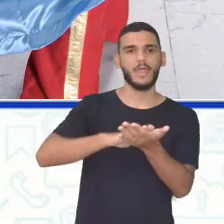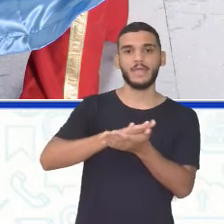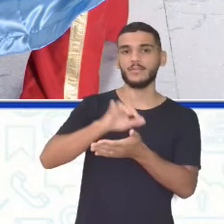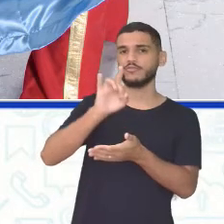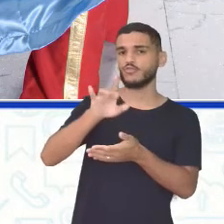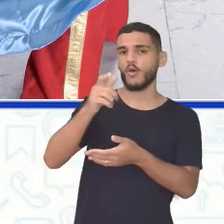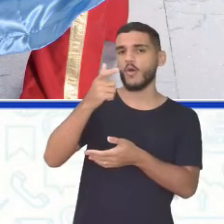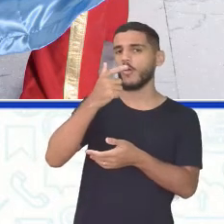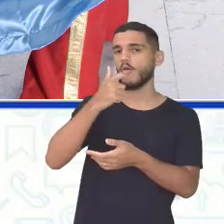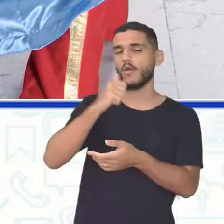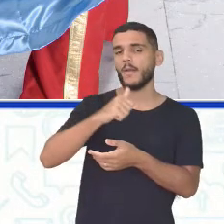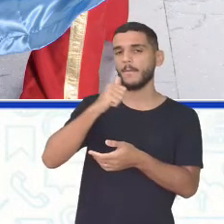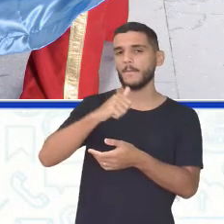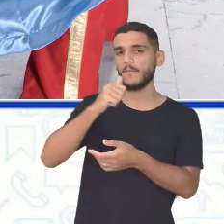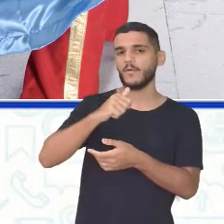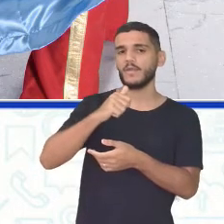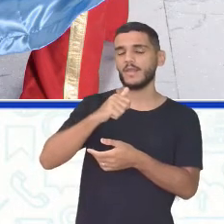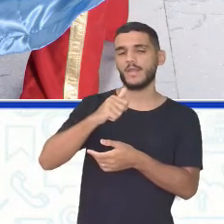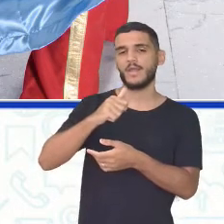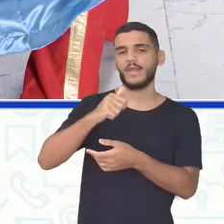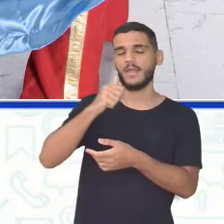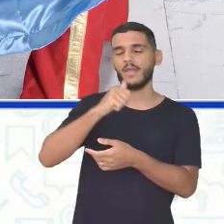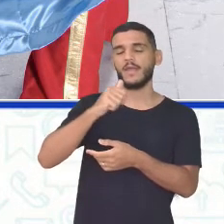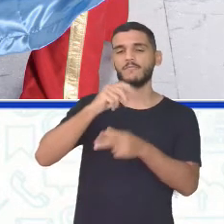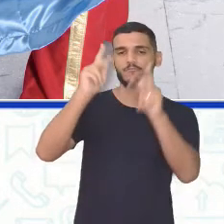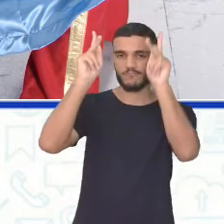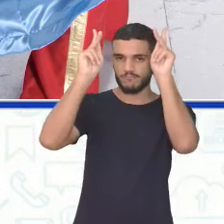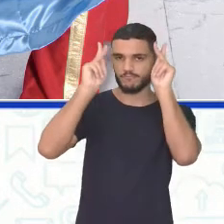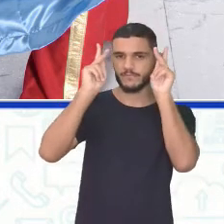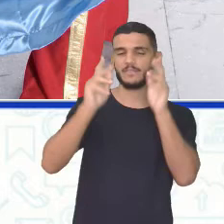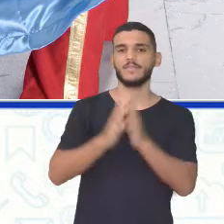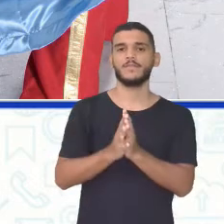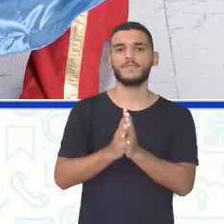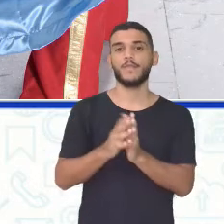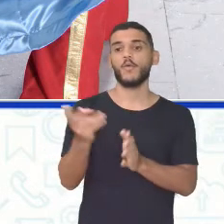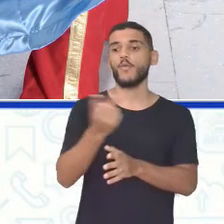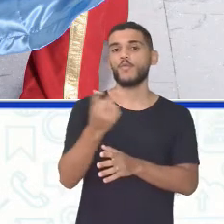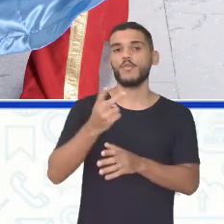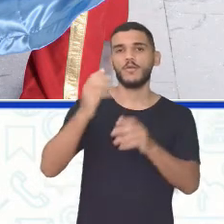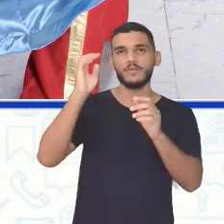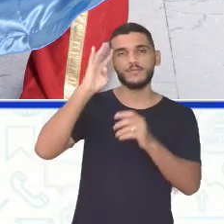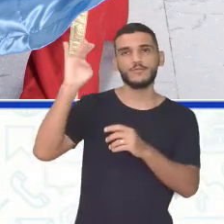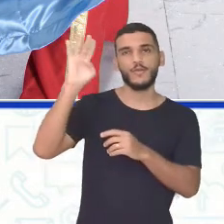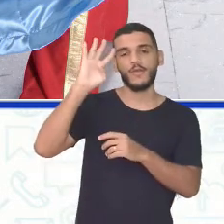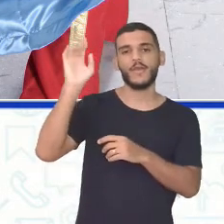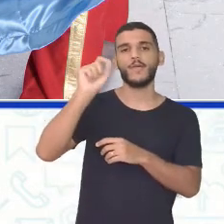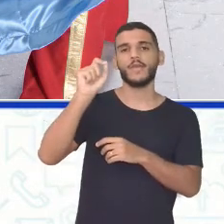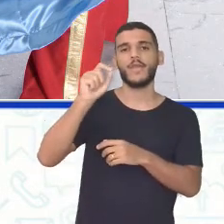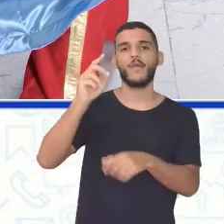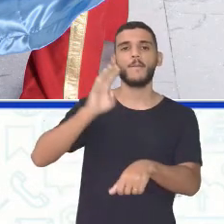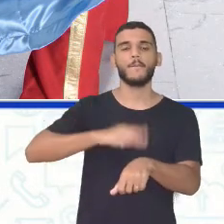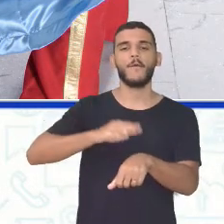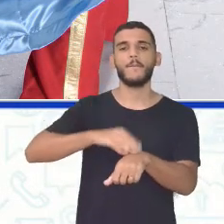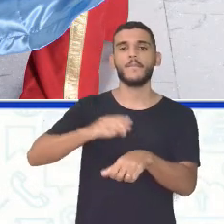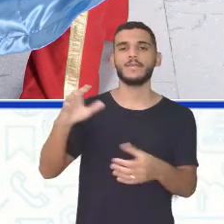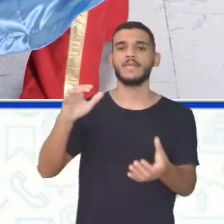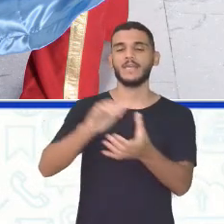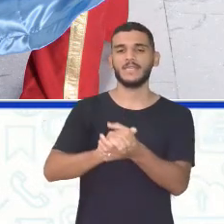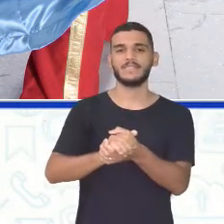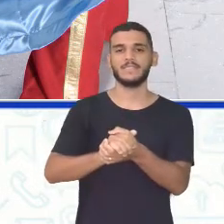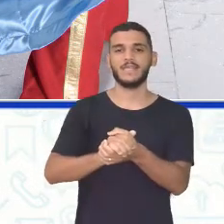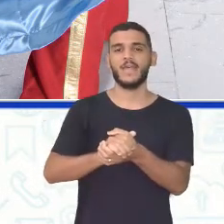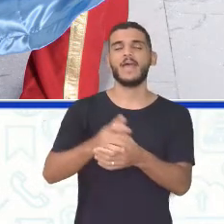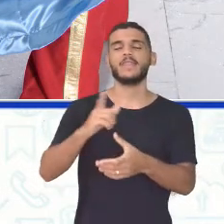até o dia em que ambos sonharam que era chegada a hora de casar, e sonharam com um casamento cheio de festa e de música